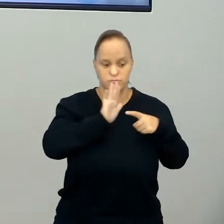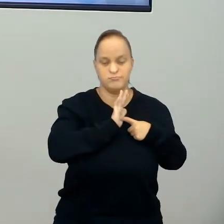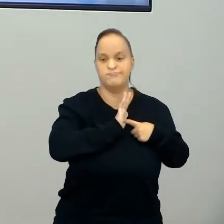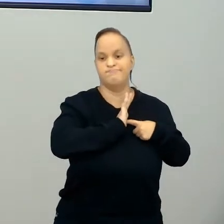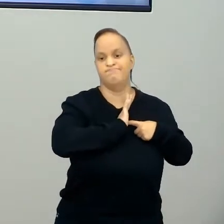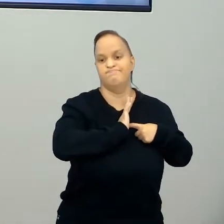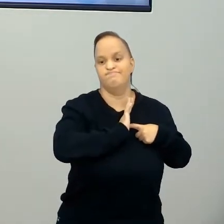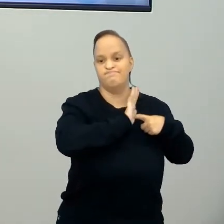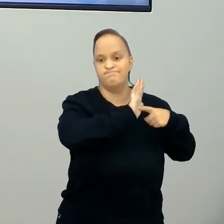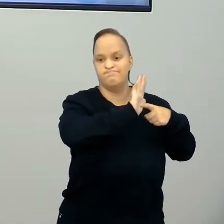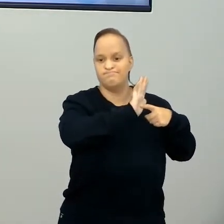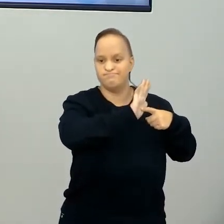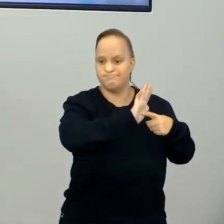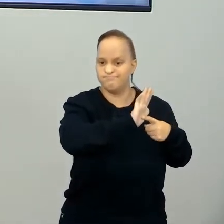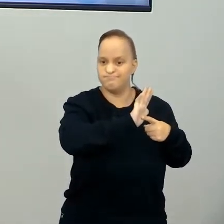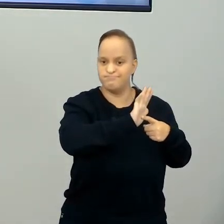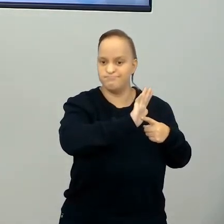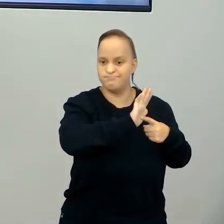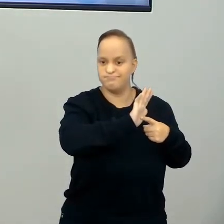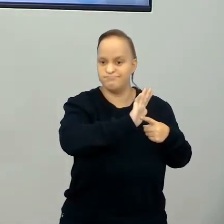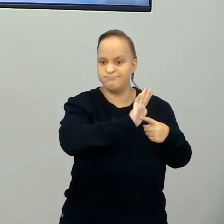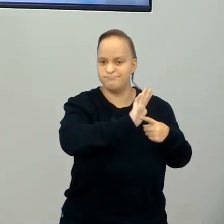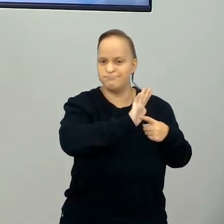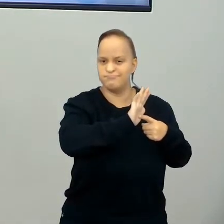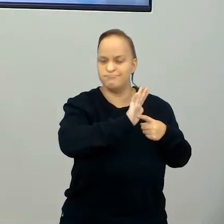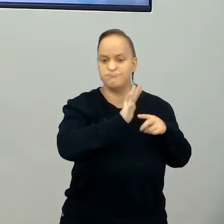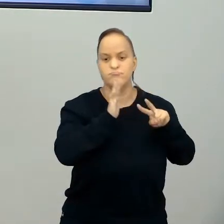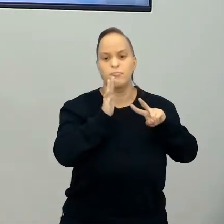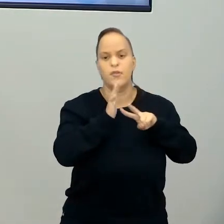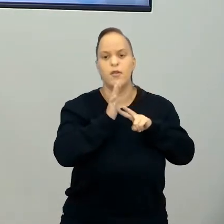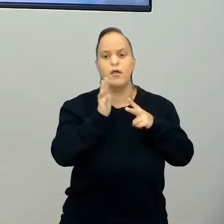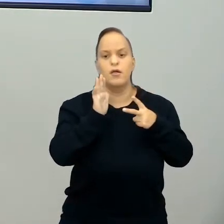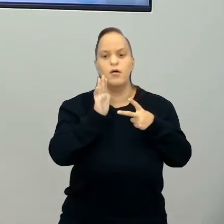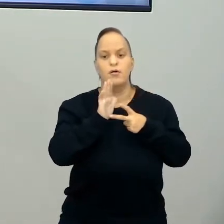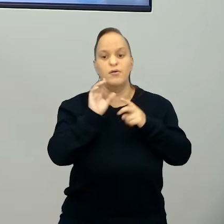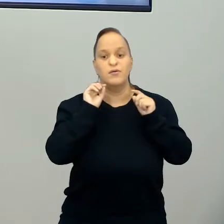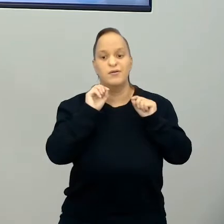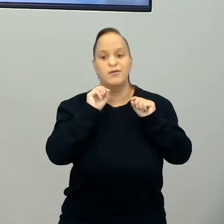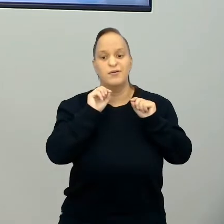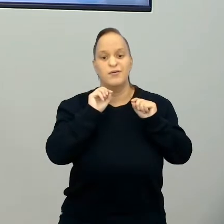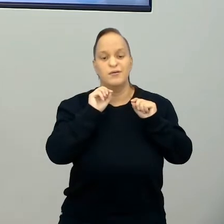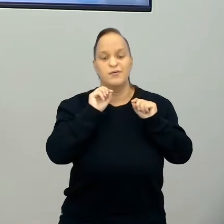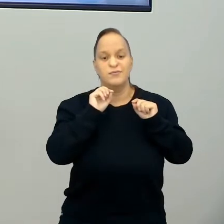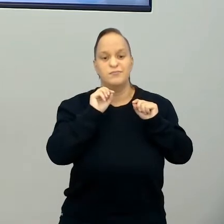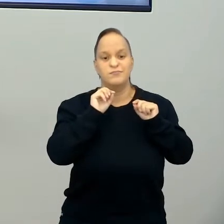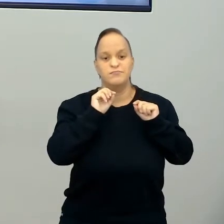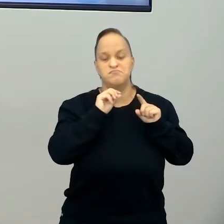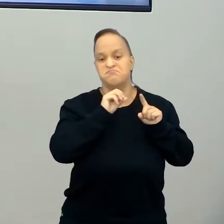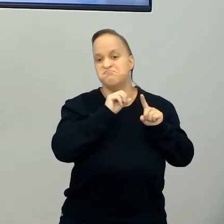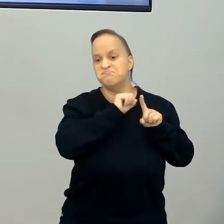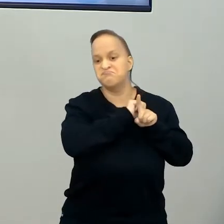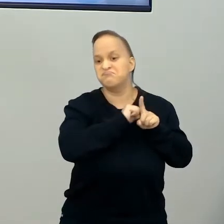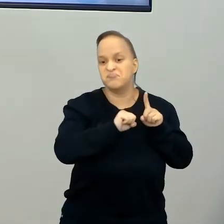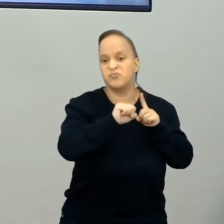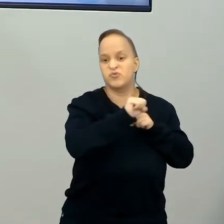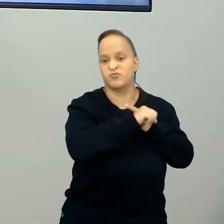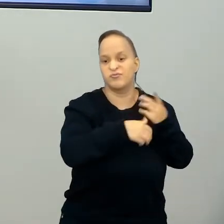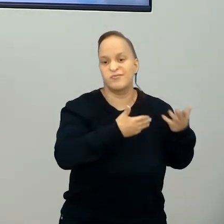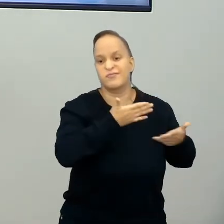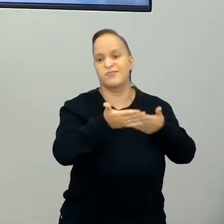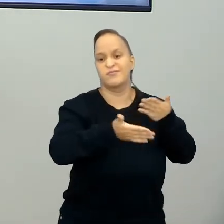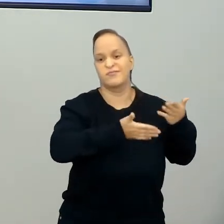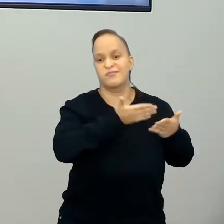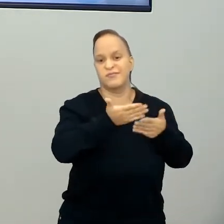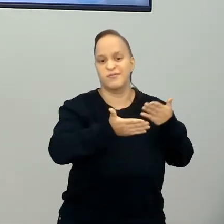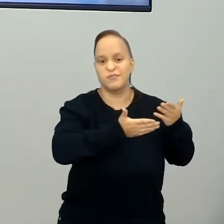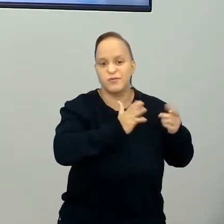é essa identidade para o outro? Essa é a identidade que a gente apresenta dentro das nossas vivências. Então, eu dentro de casa,